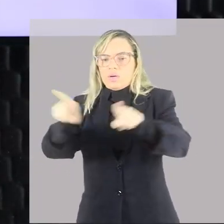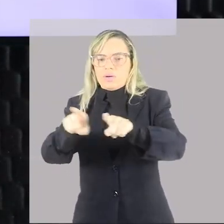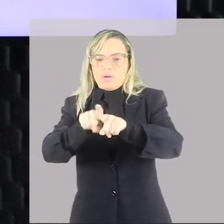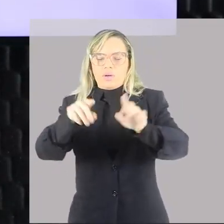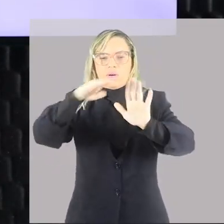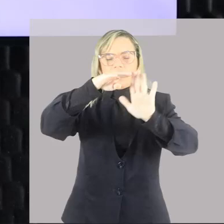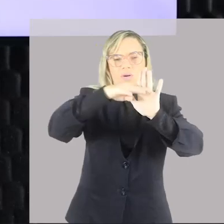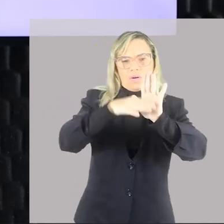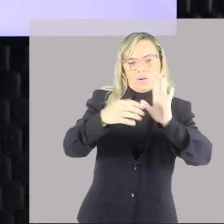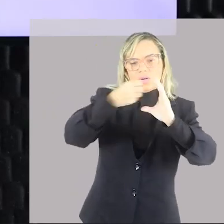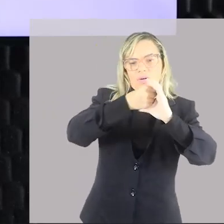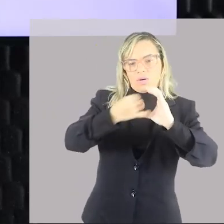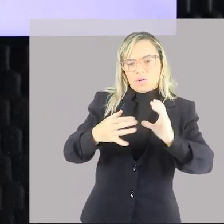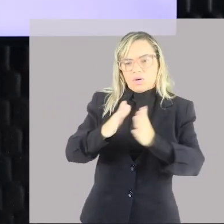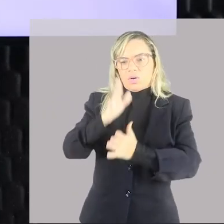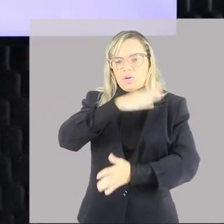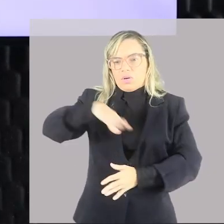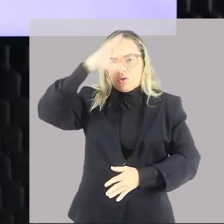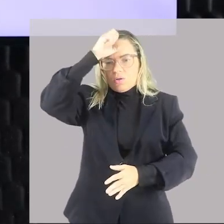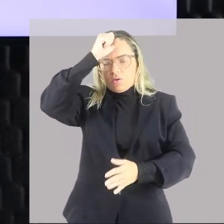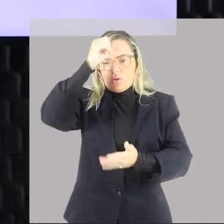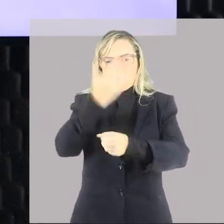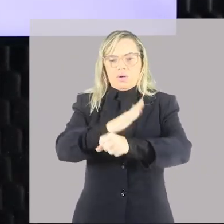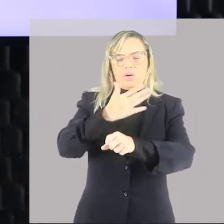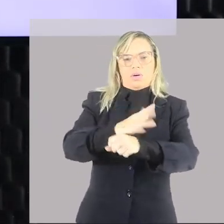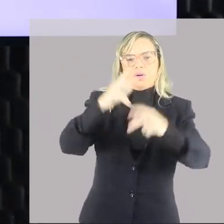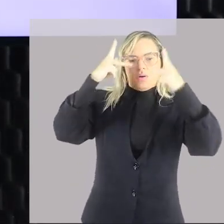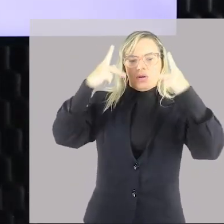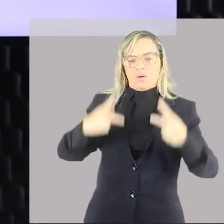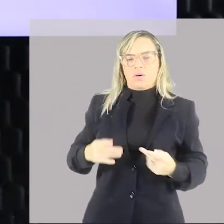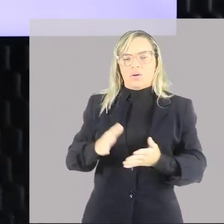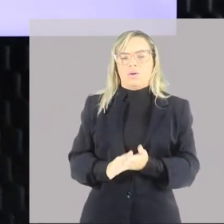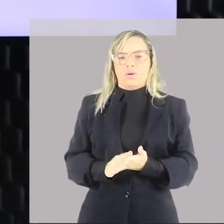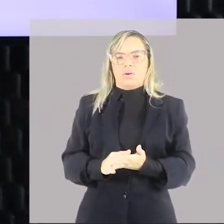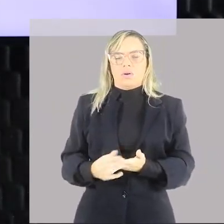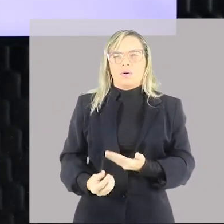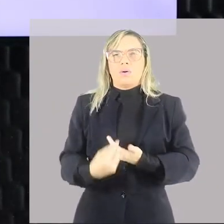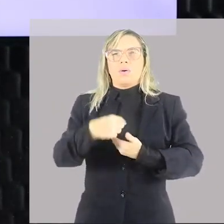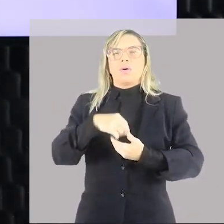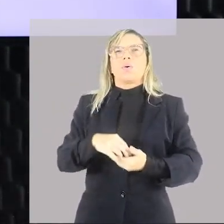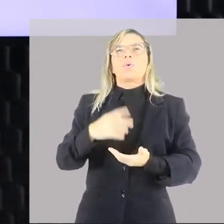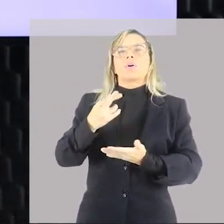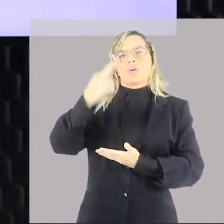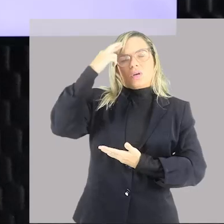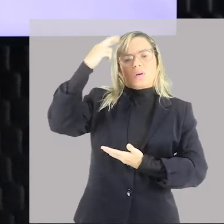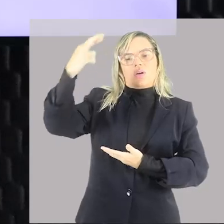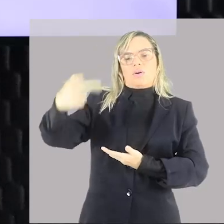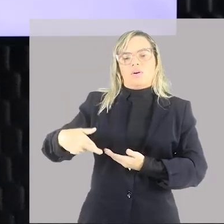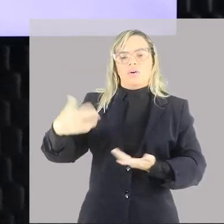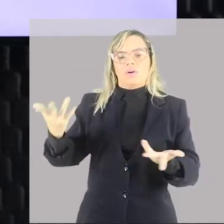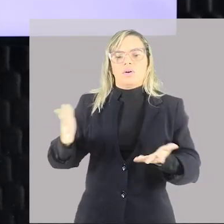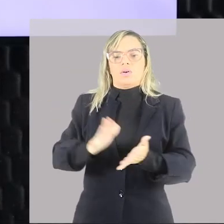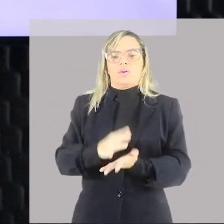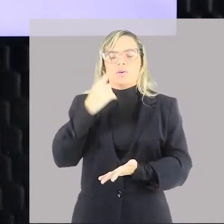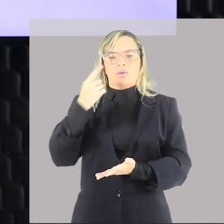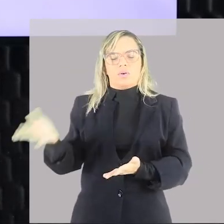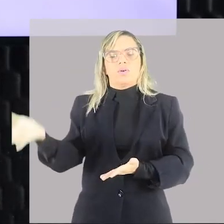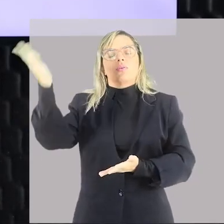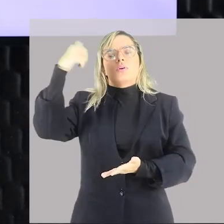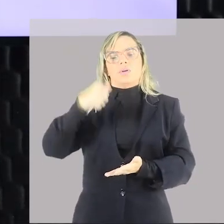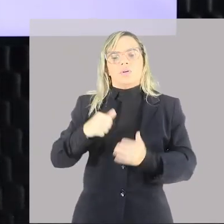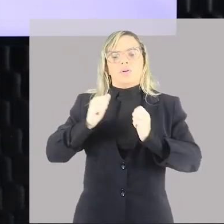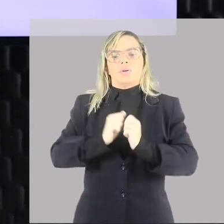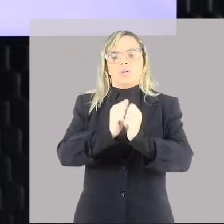do conhecimento da vida prática e também estão dentro de uma visão a partir do que é racional. Mas vamos ver mais o que o patos e talma